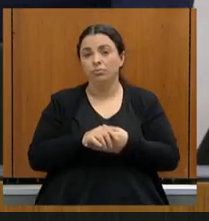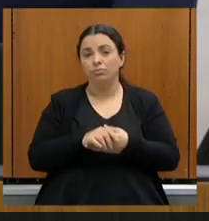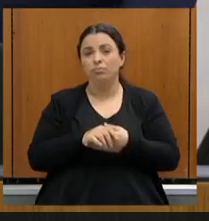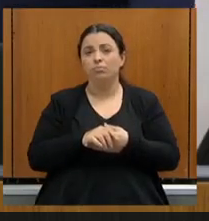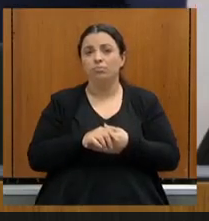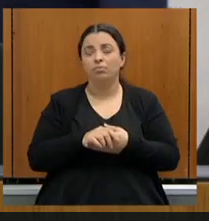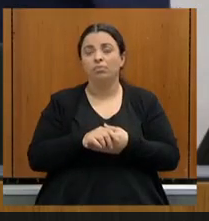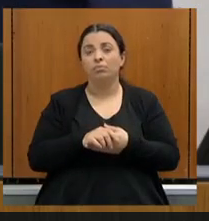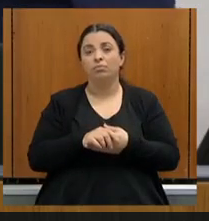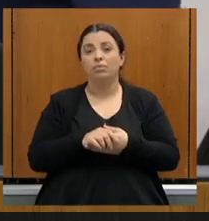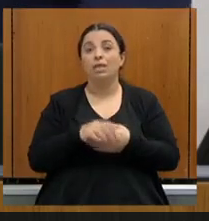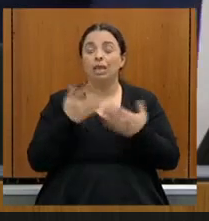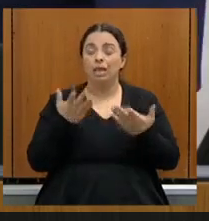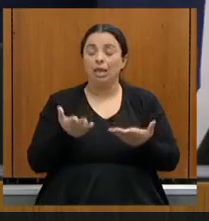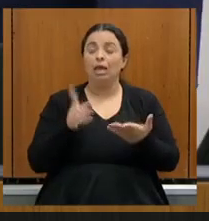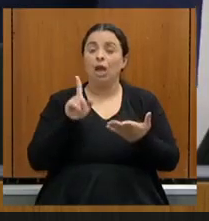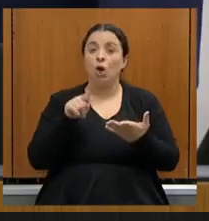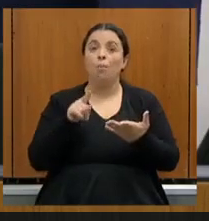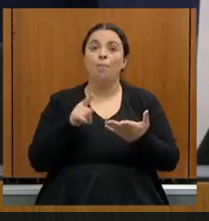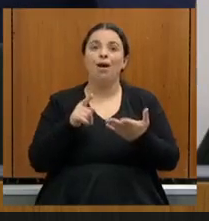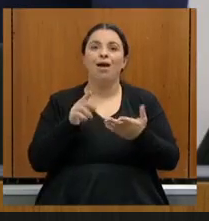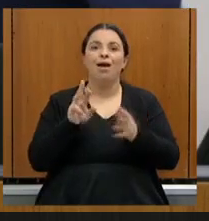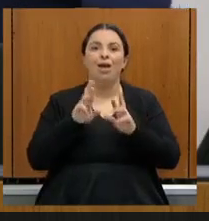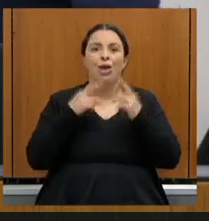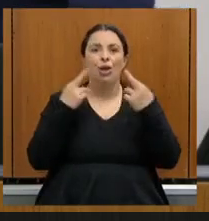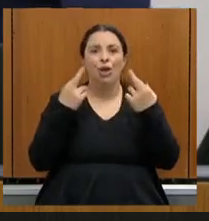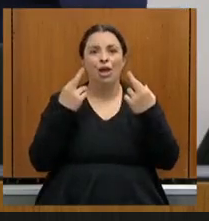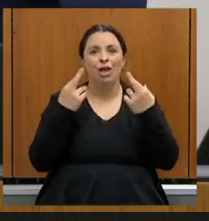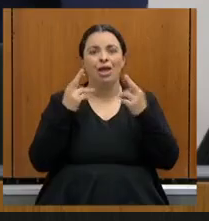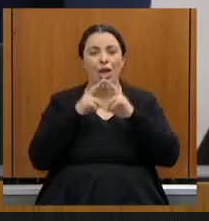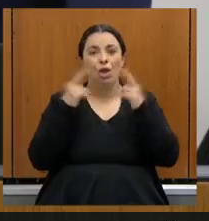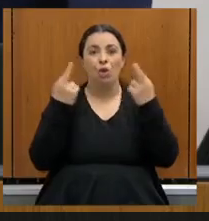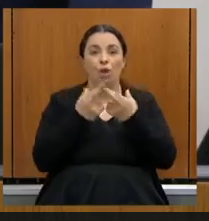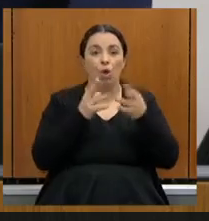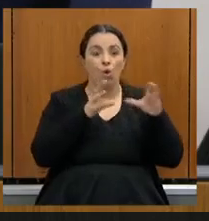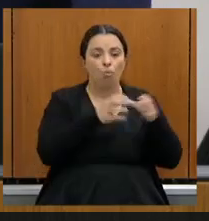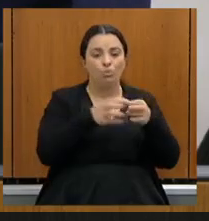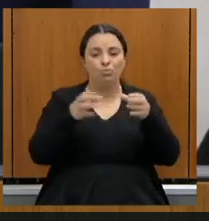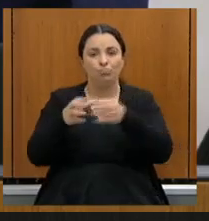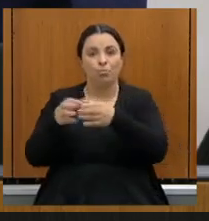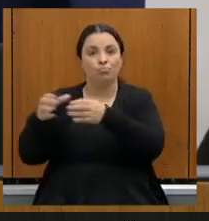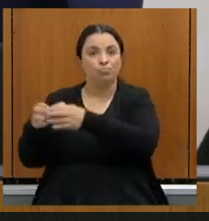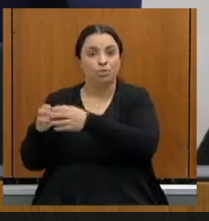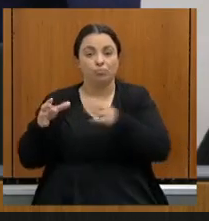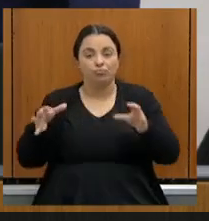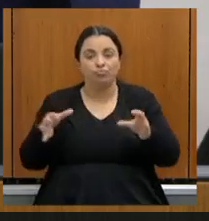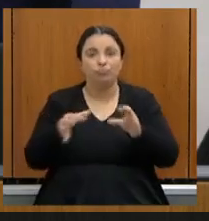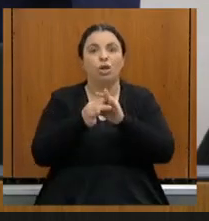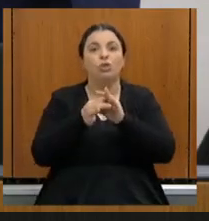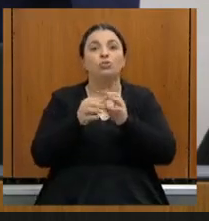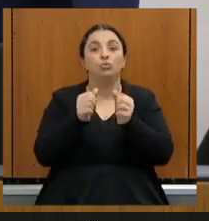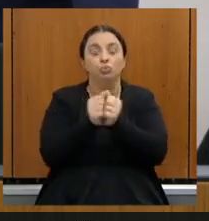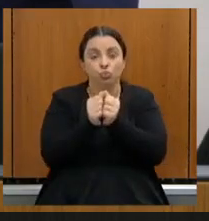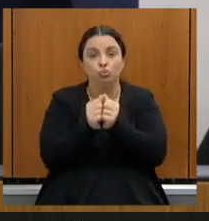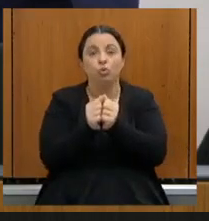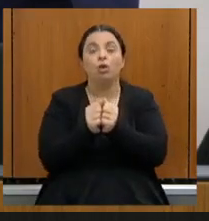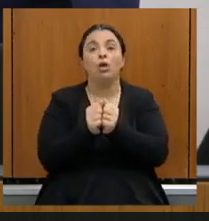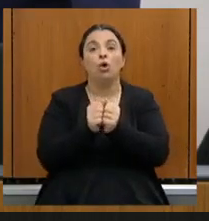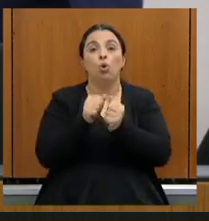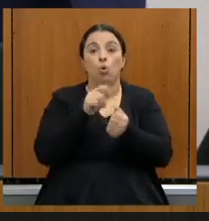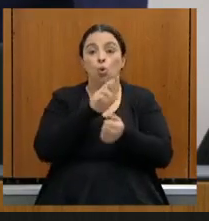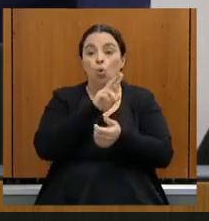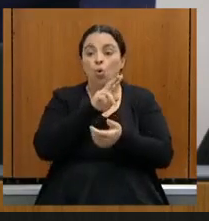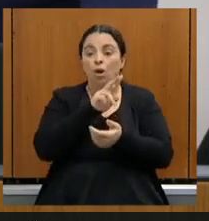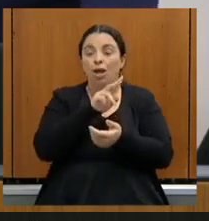uma reunião conjunta com três comissões, todos os requerimentos deverão serem submetidos aos